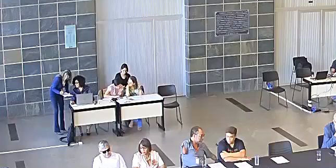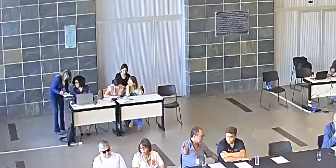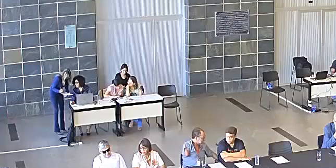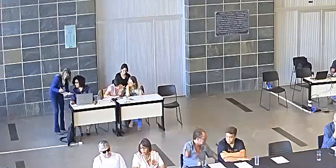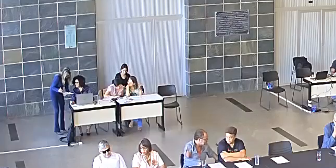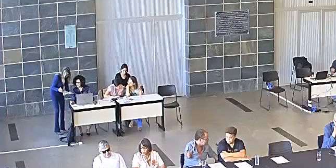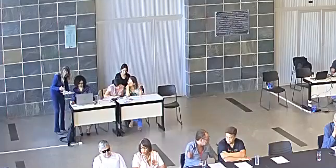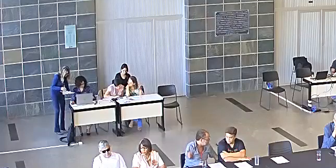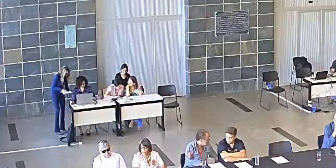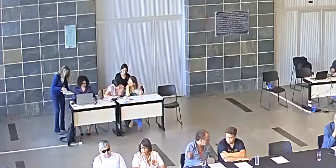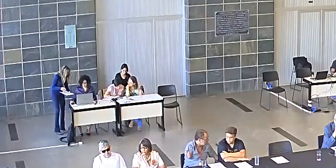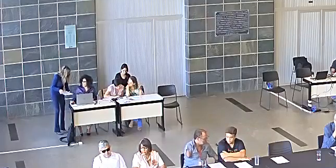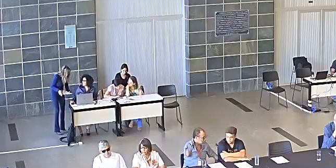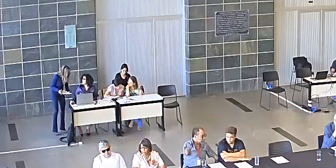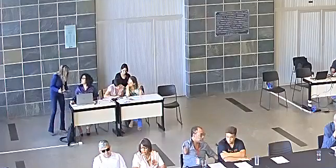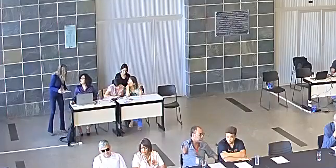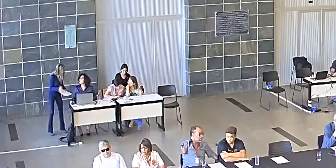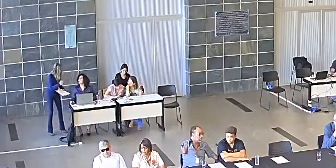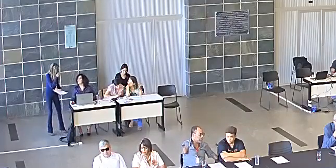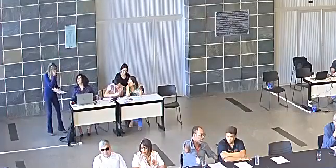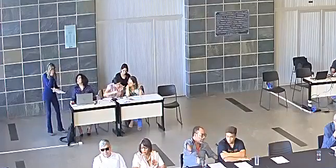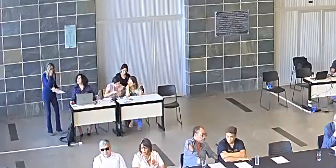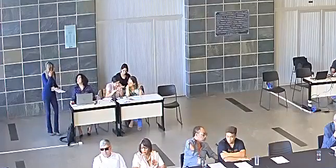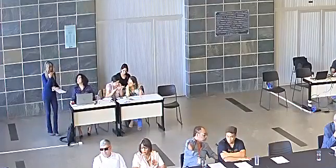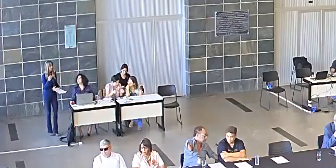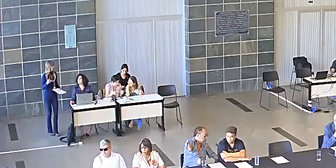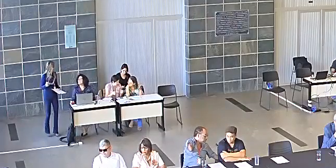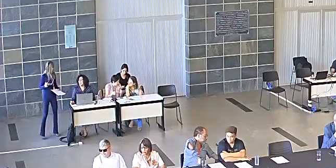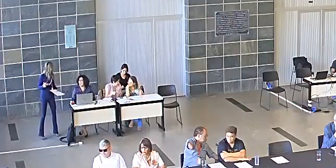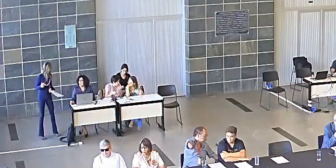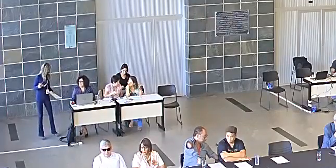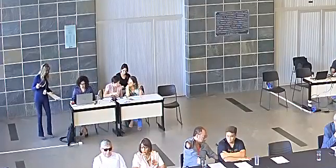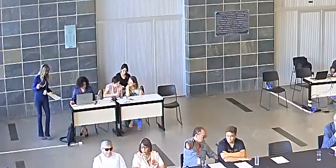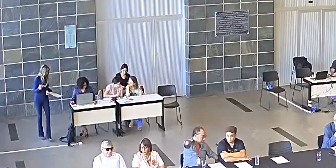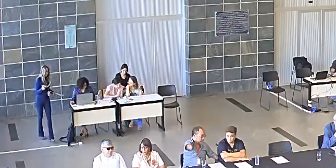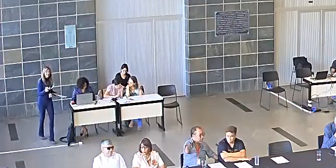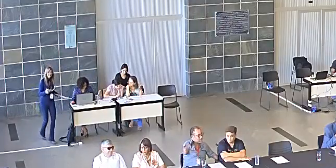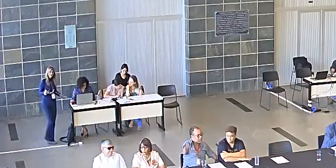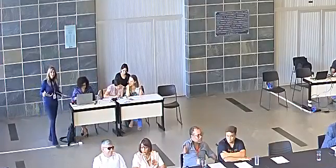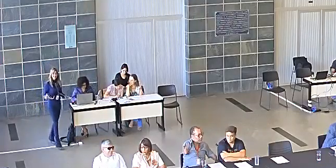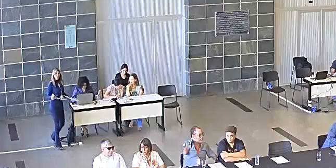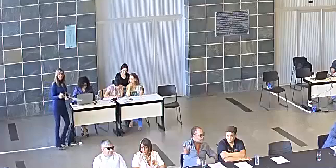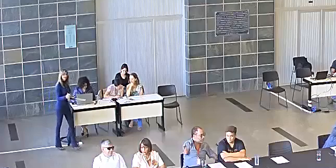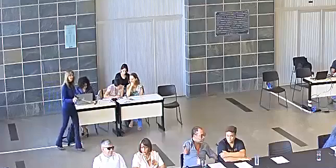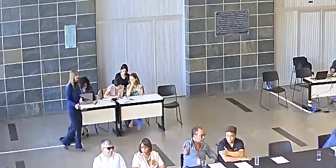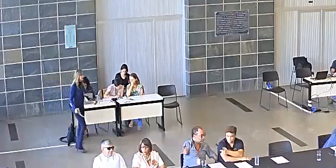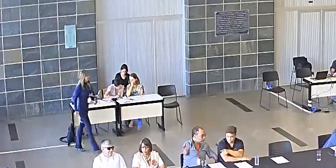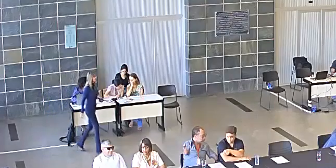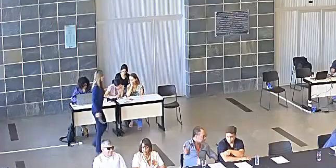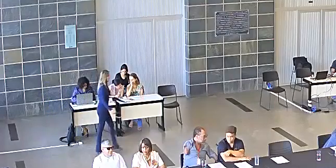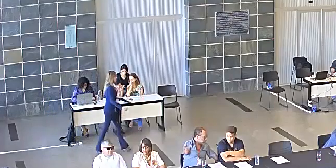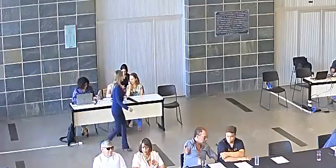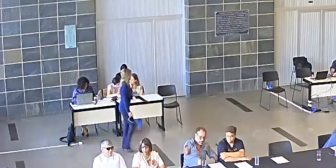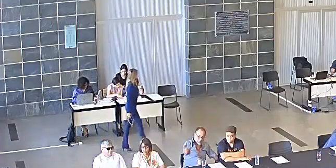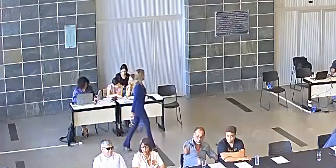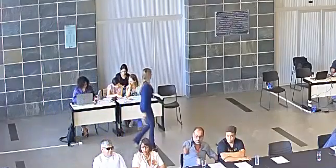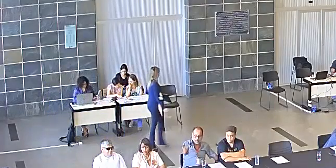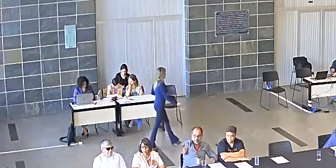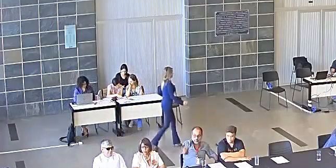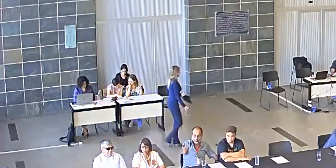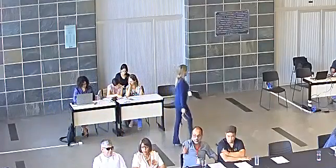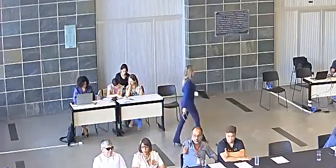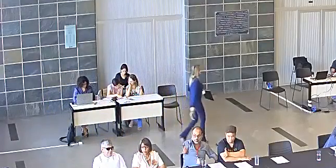falando antes de mais nada para iniciar minha fala breve que mensurar